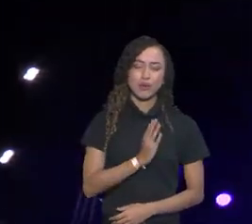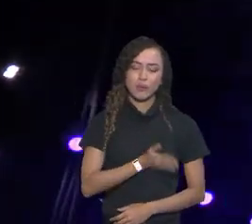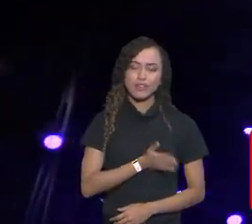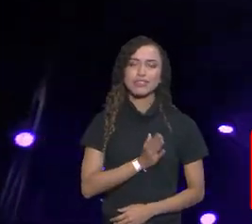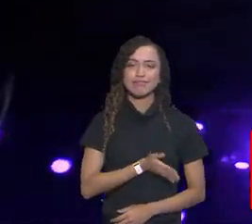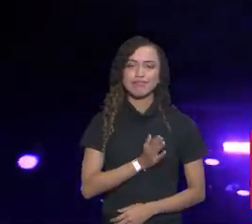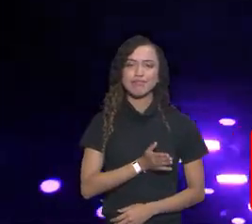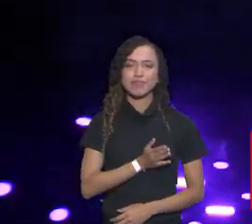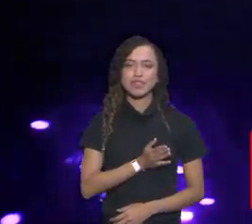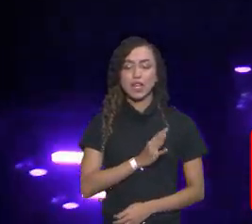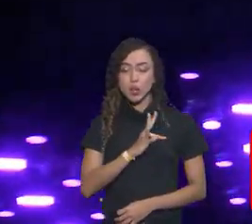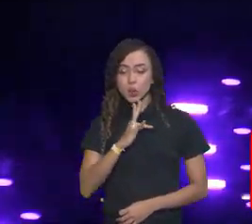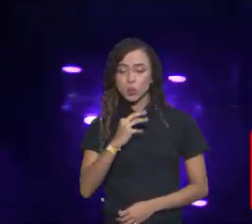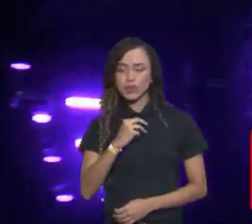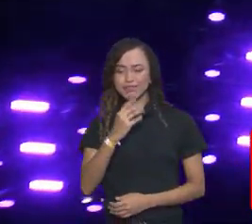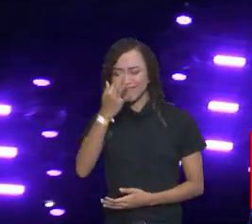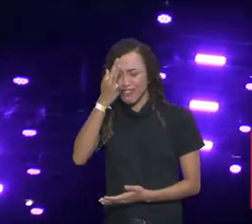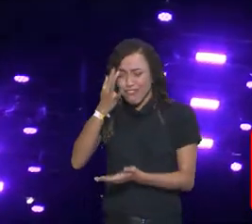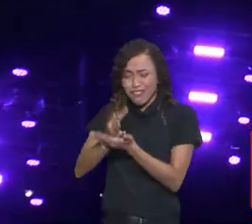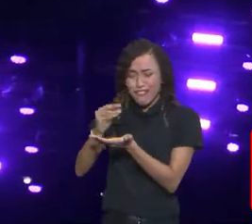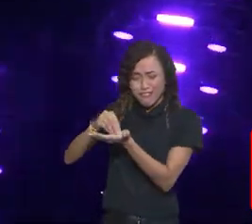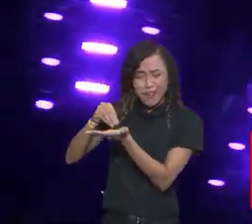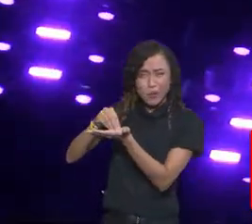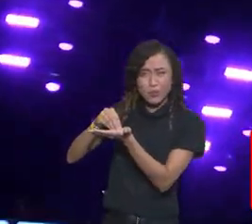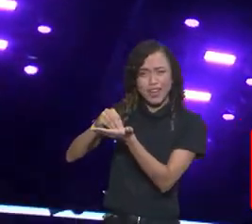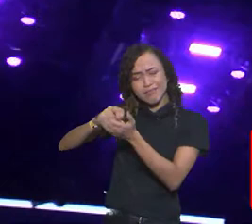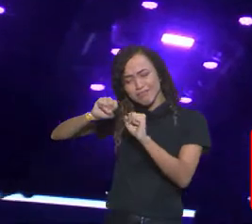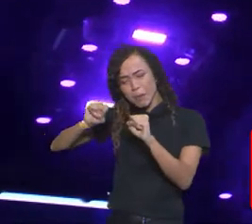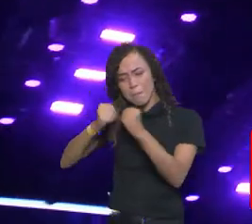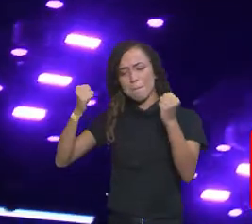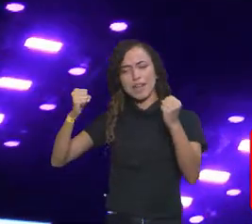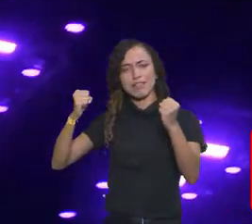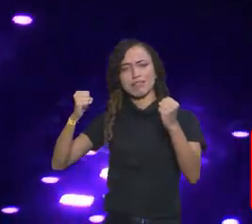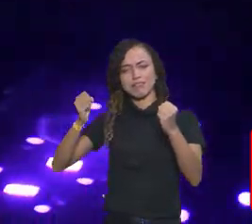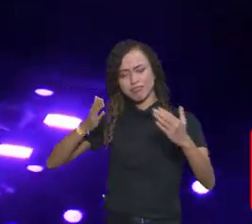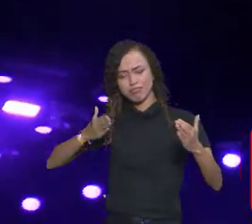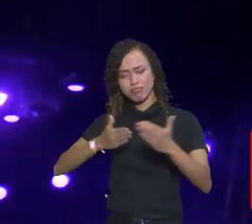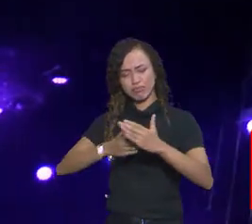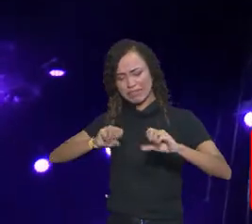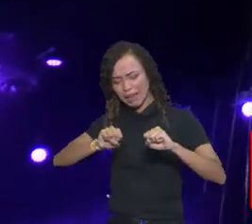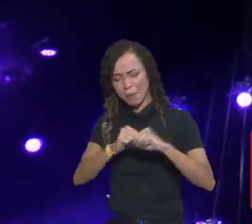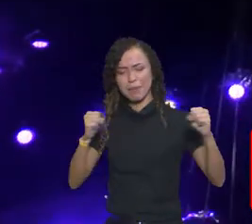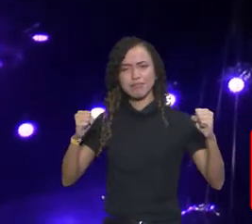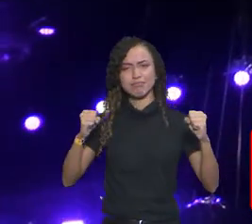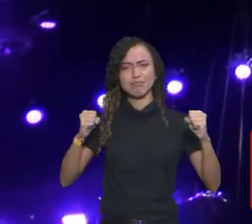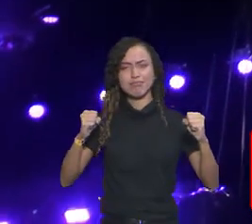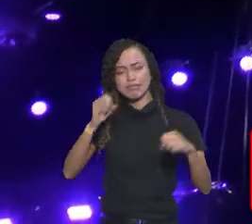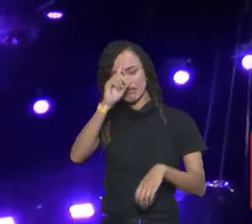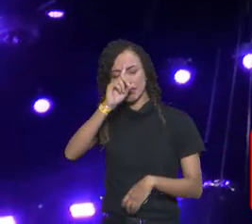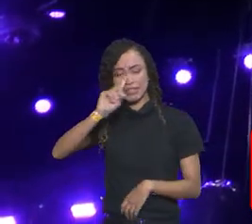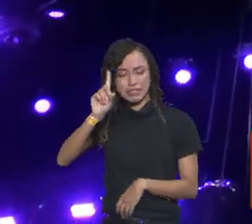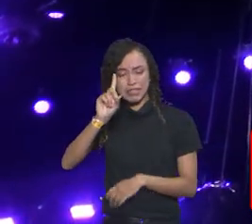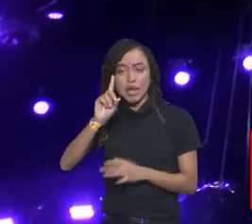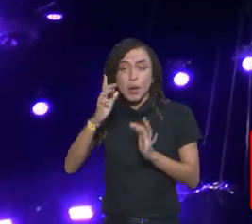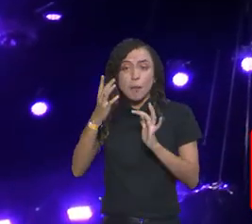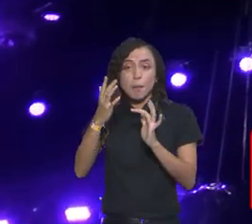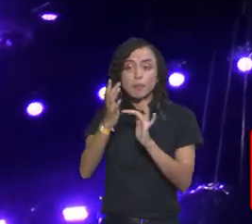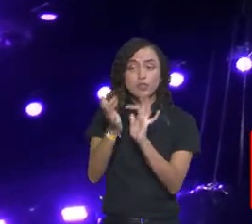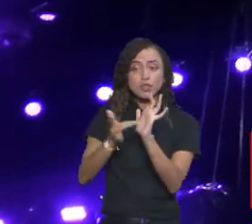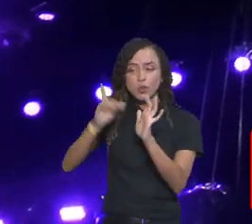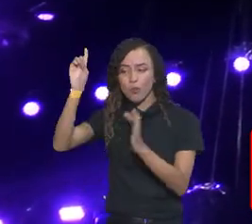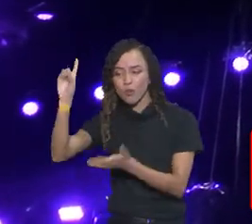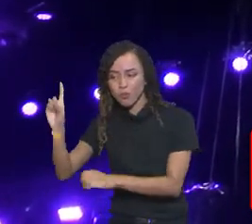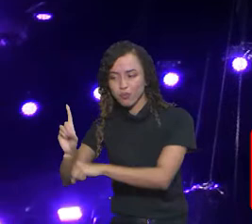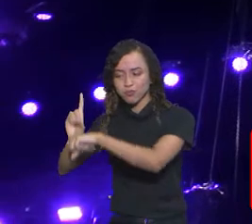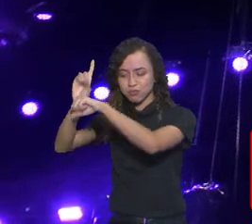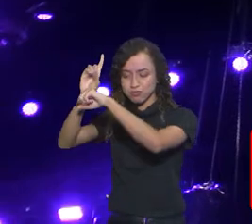teu coração para que toda a incredulidade seja quebrada para que toda a resistência caia por terra porque Jesus quando veio ao